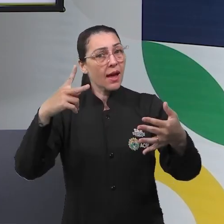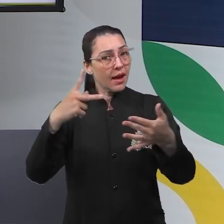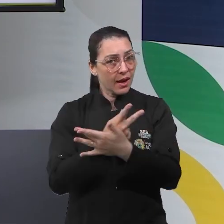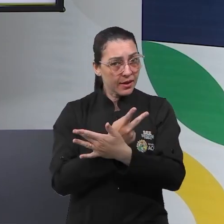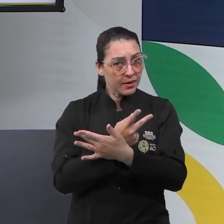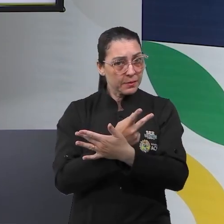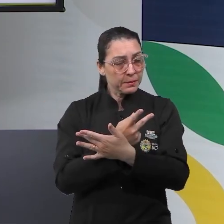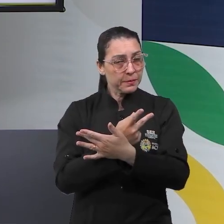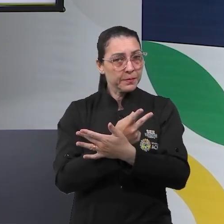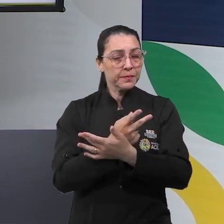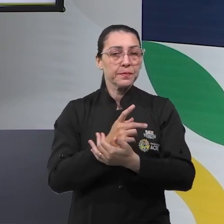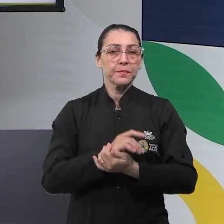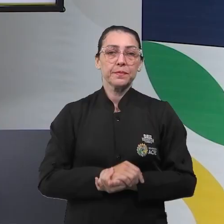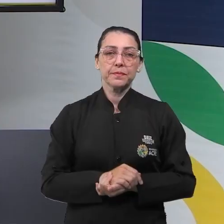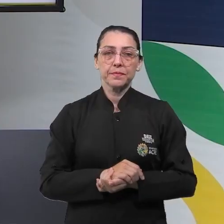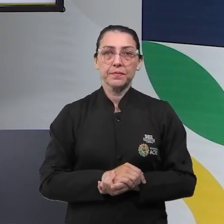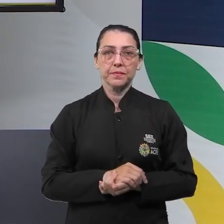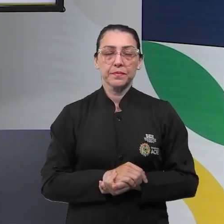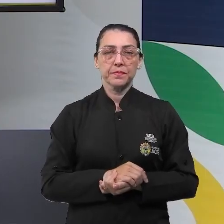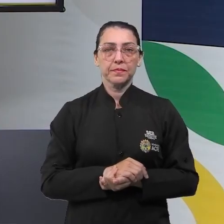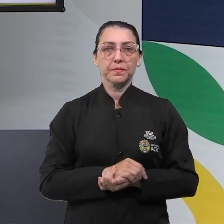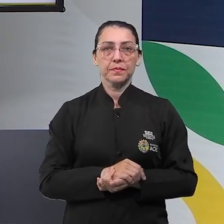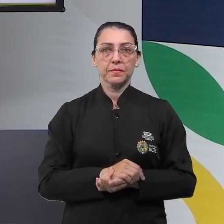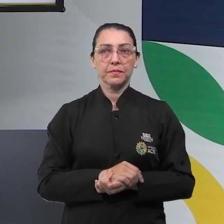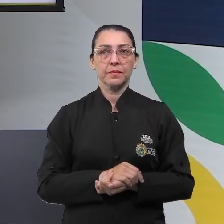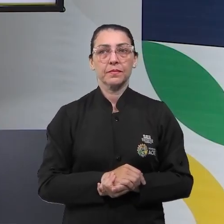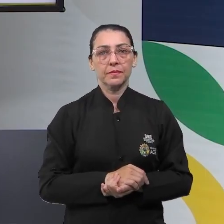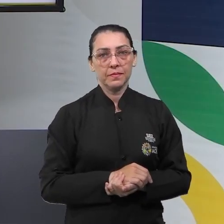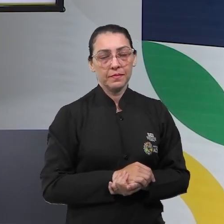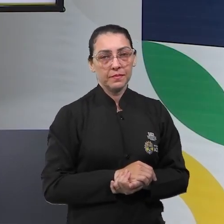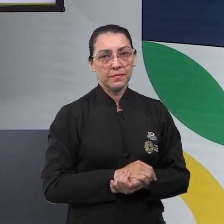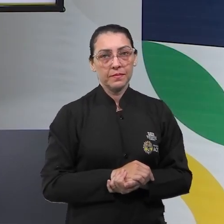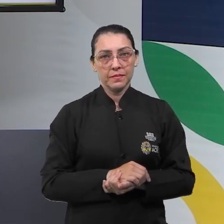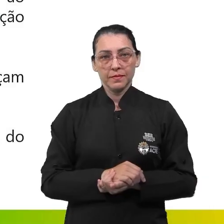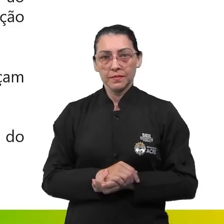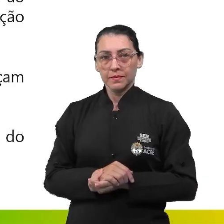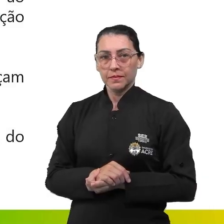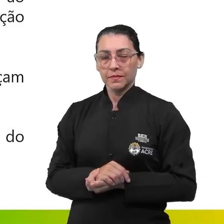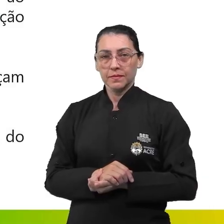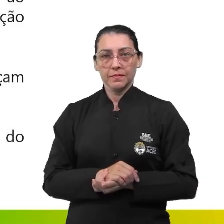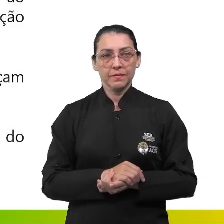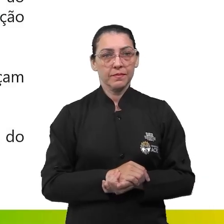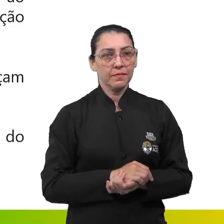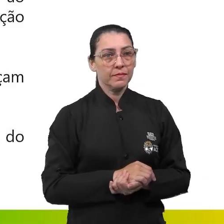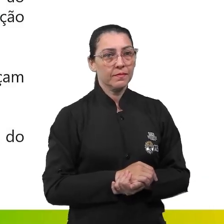forma incorreta em relação ao estrangeirismo? Vamos lá?